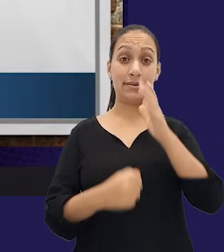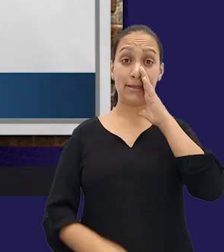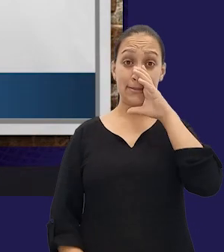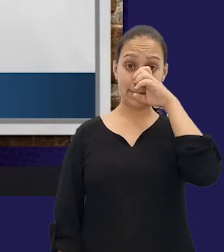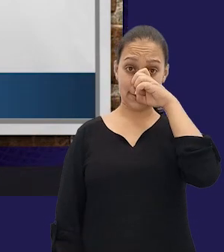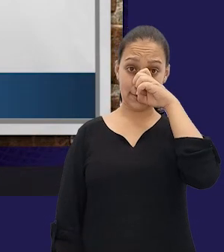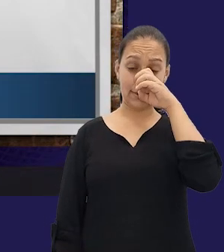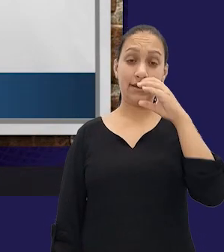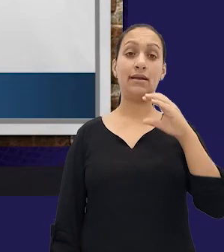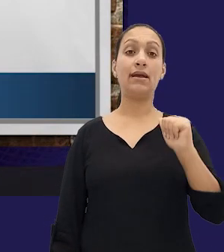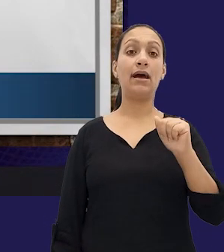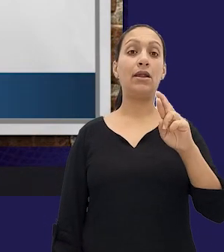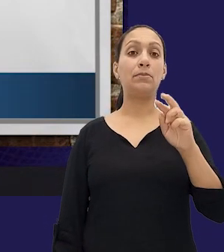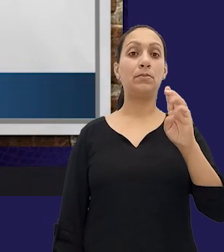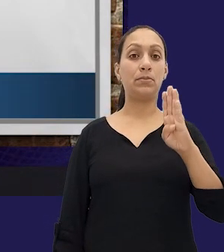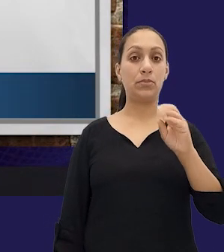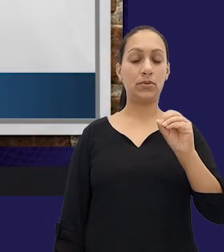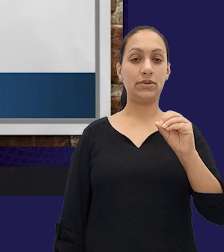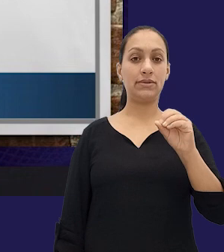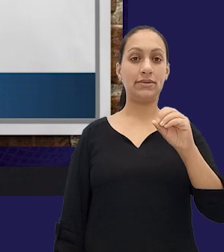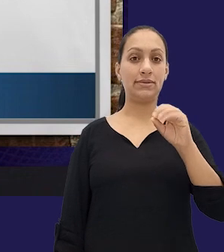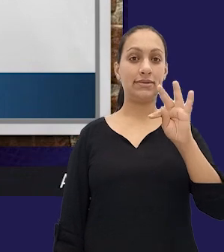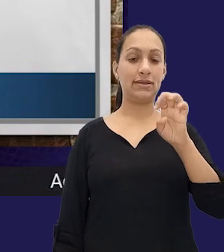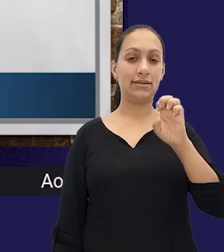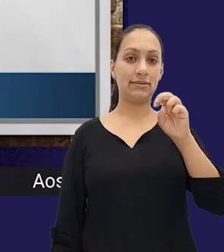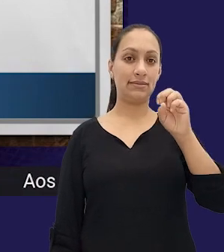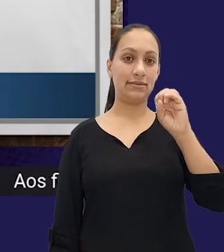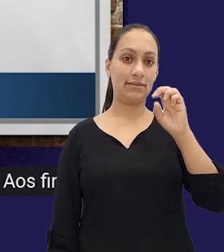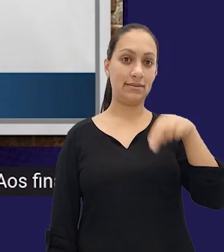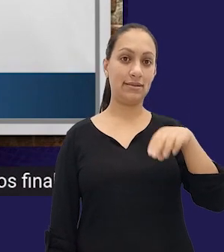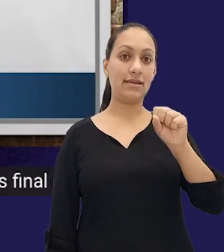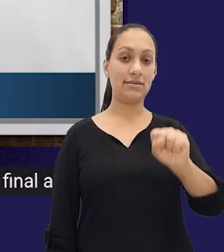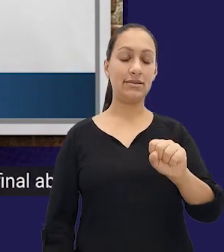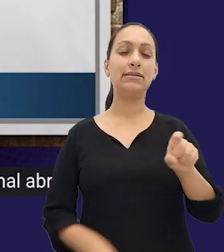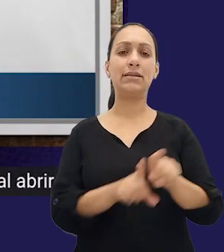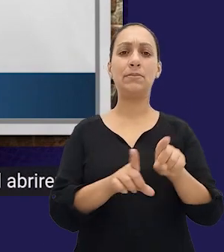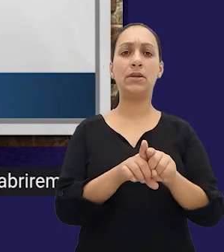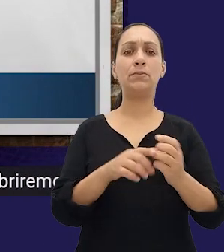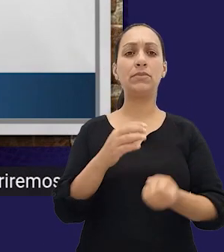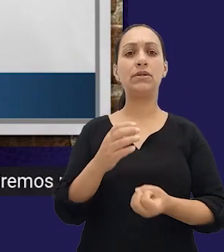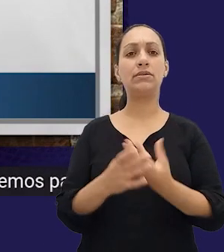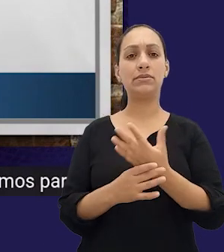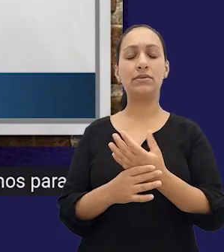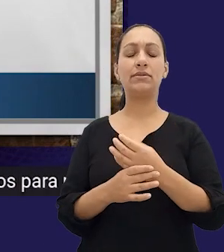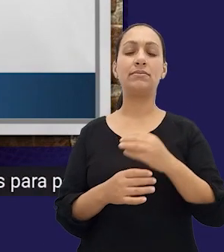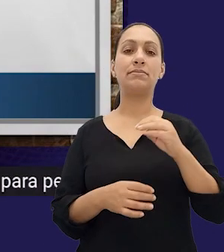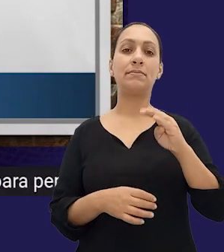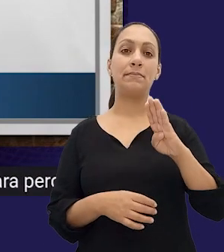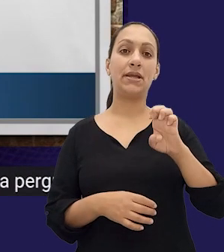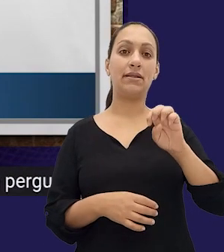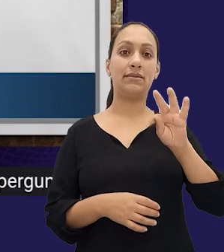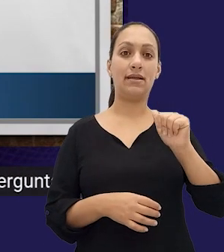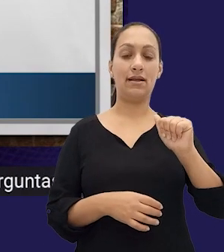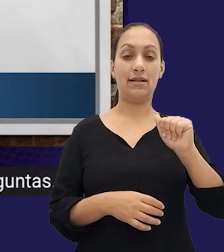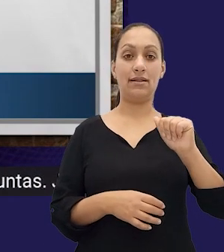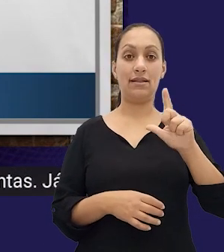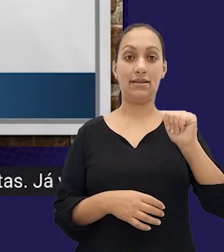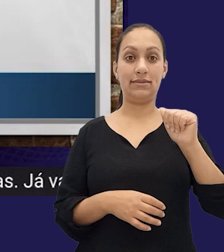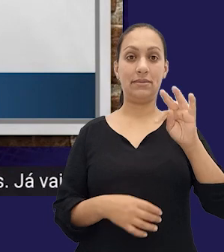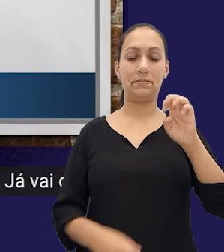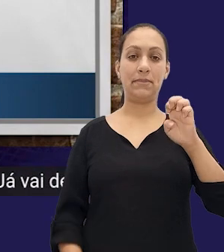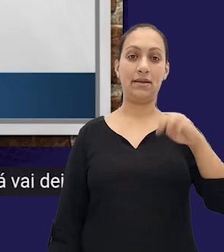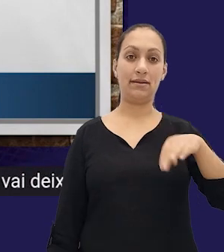aos carbapenems e ou que sejam produtoras de beta-lactamase de espectro estendido. Então,